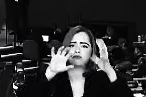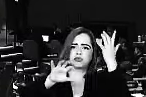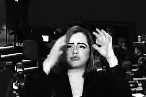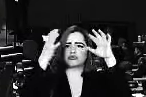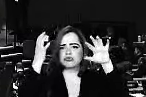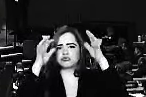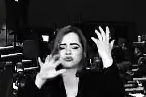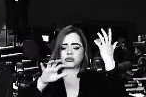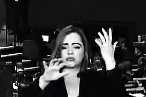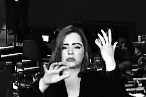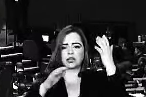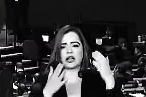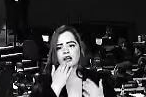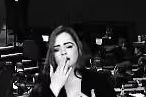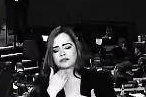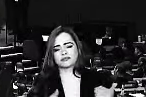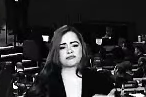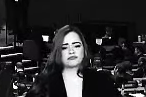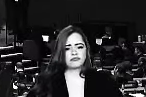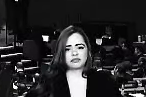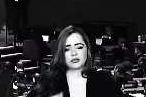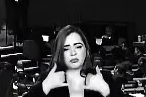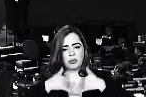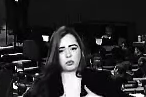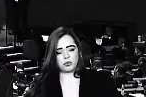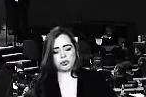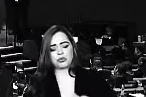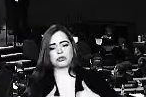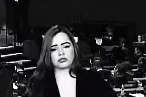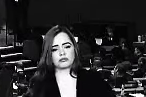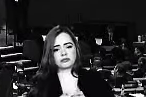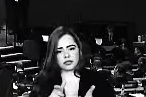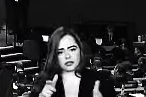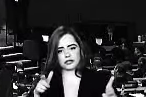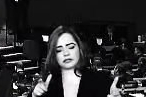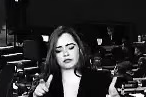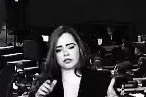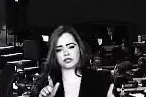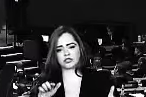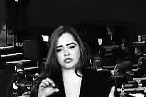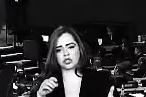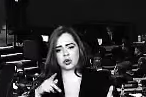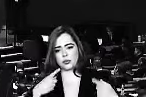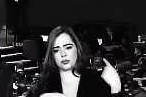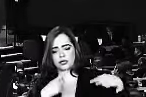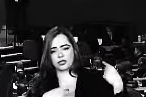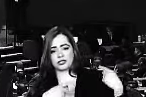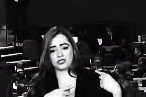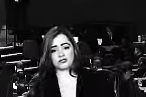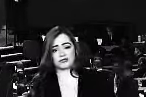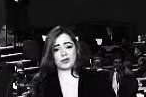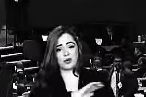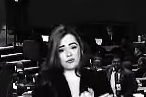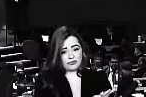E aplaudido pelo próprio Hamas. Lula tem lado nessa guerra da civilização, disse Alexandre Borges.